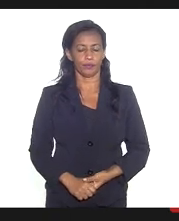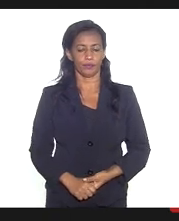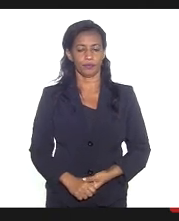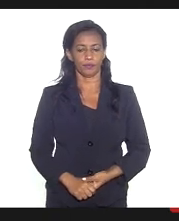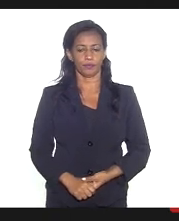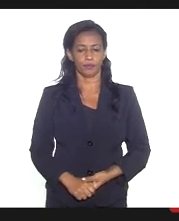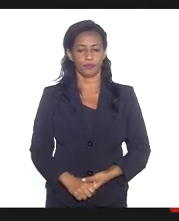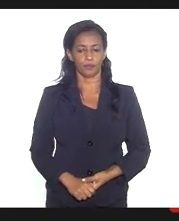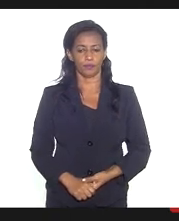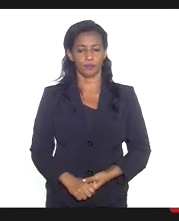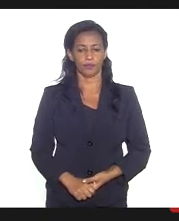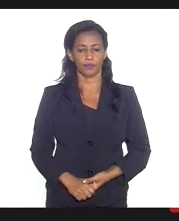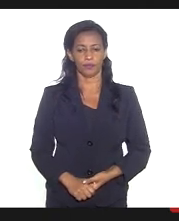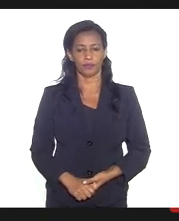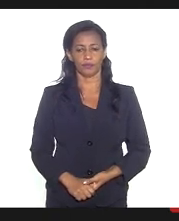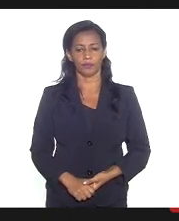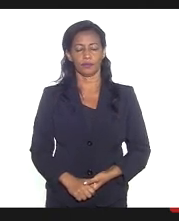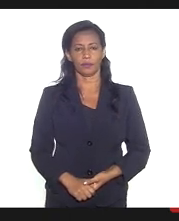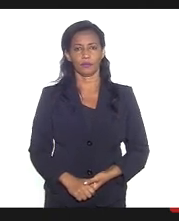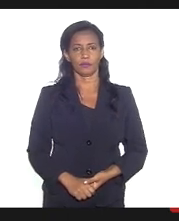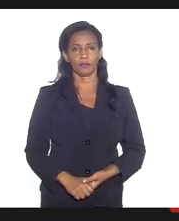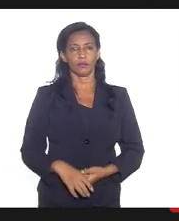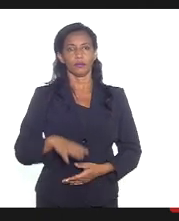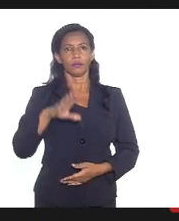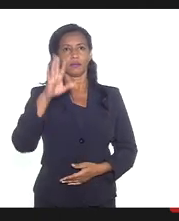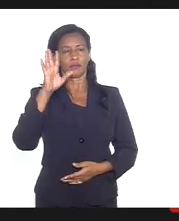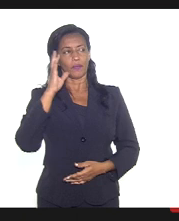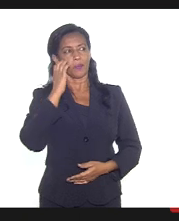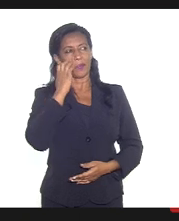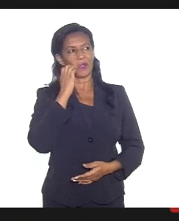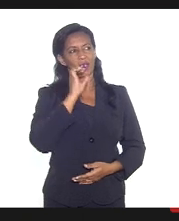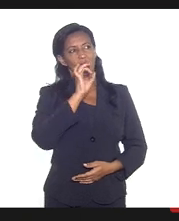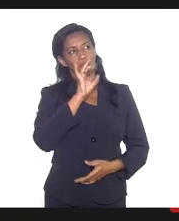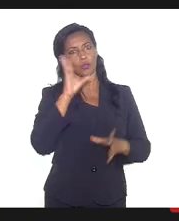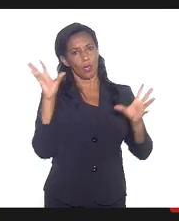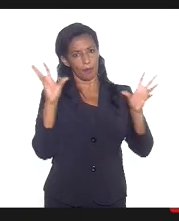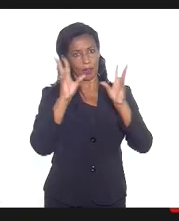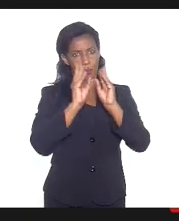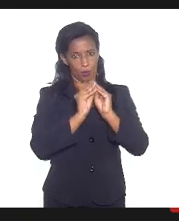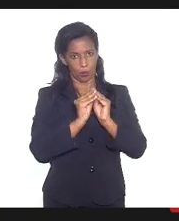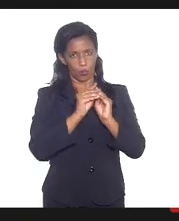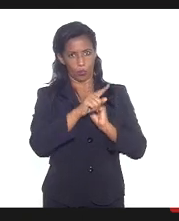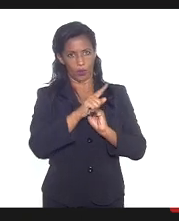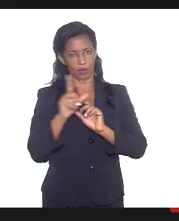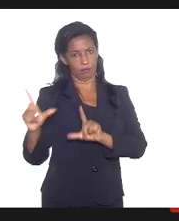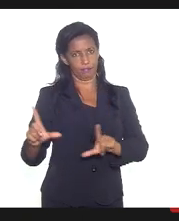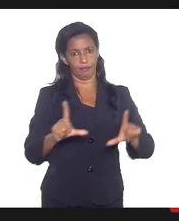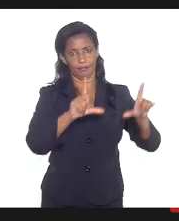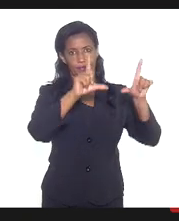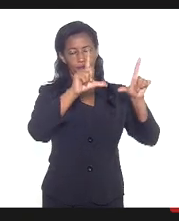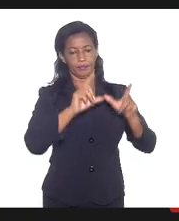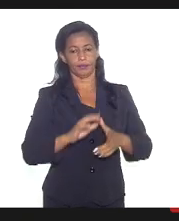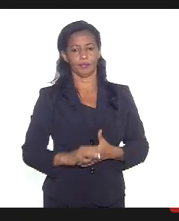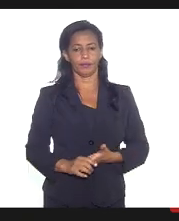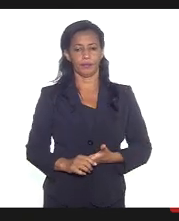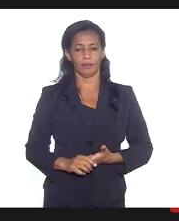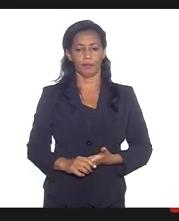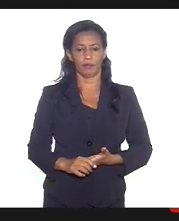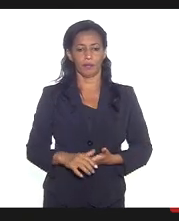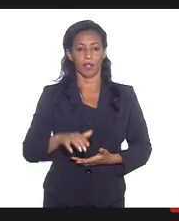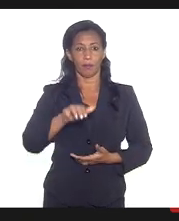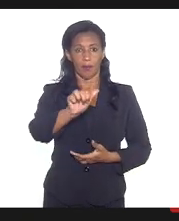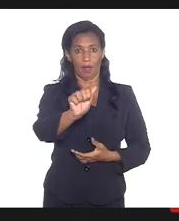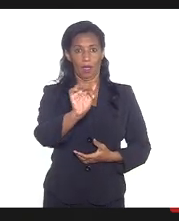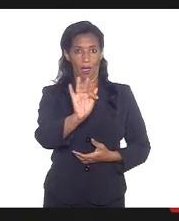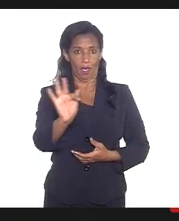Deputados, tomando um pouco continuidade, ó, só para concluir essa parte da apresentação, pela